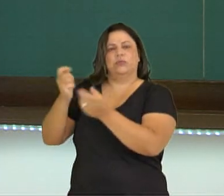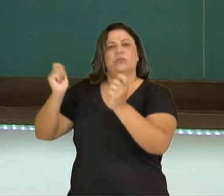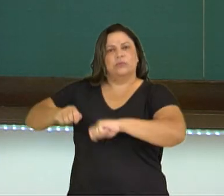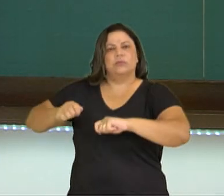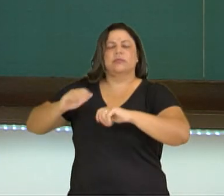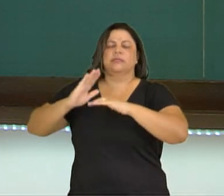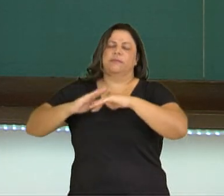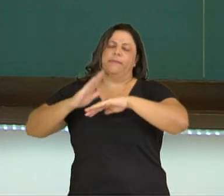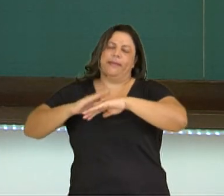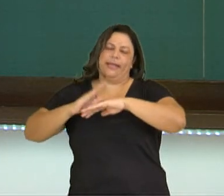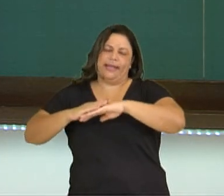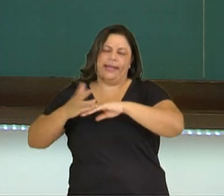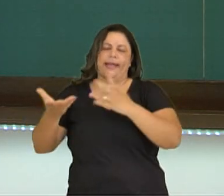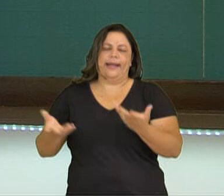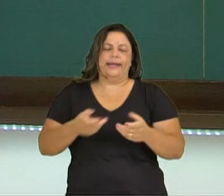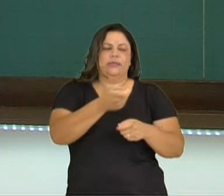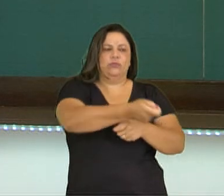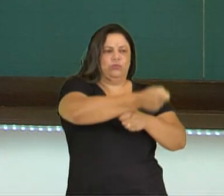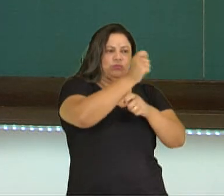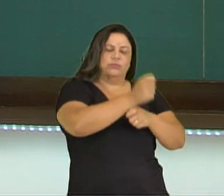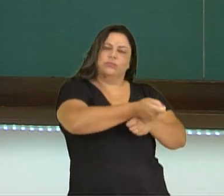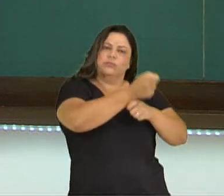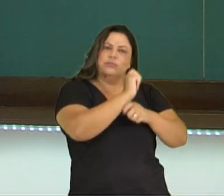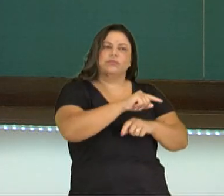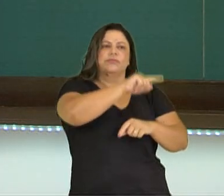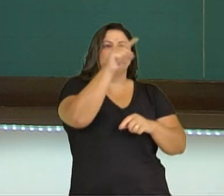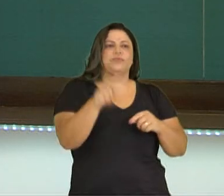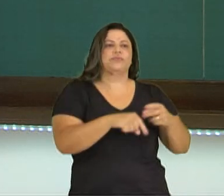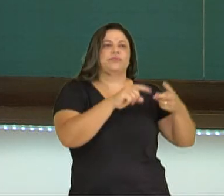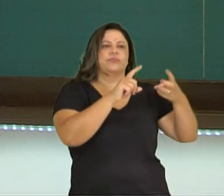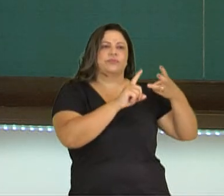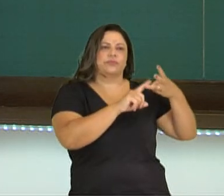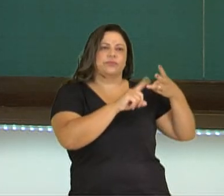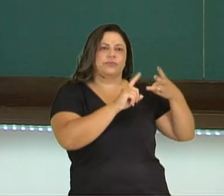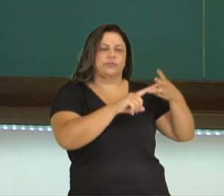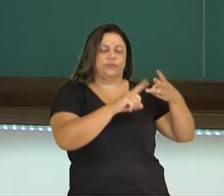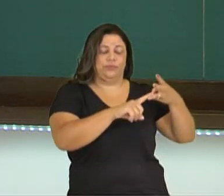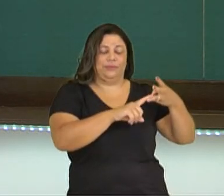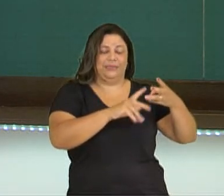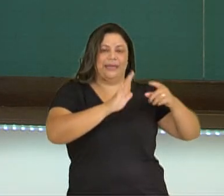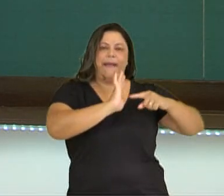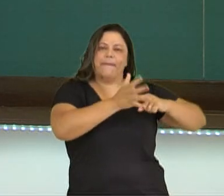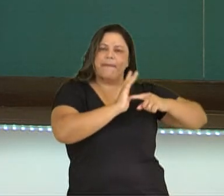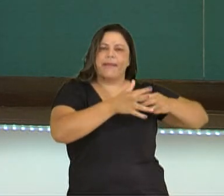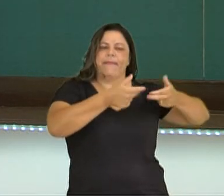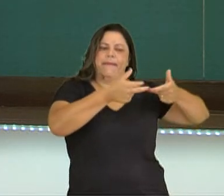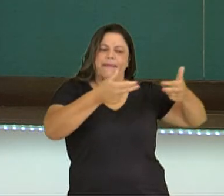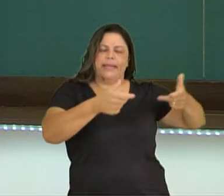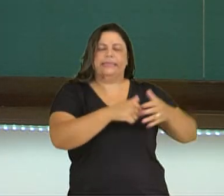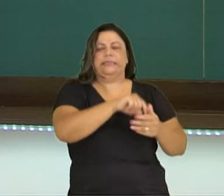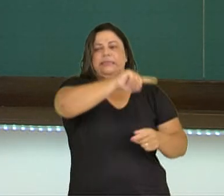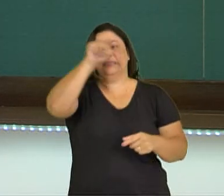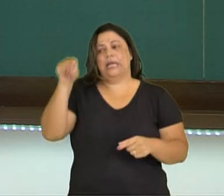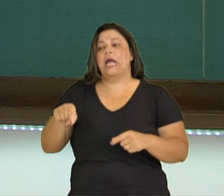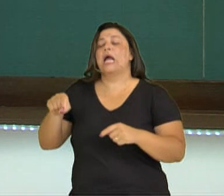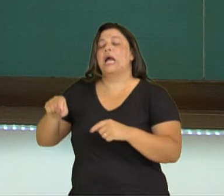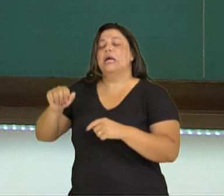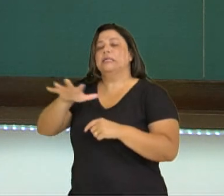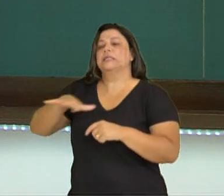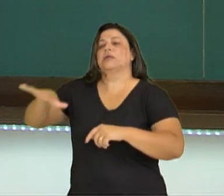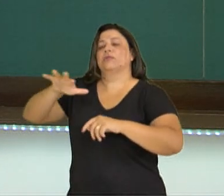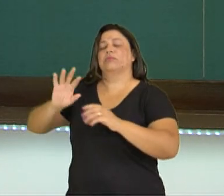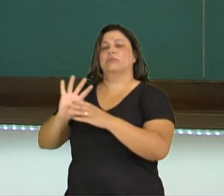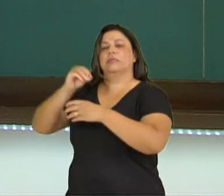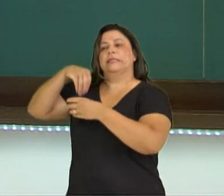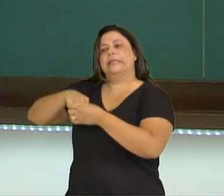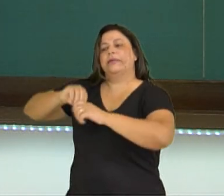dessa atividade, que é o caso do pescador. Operador de máquinas está ali no setor da indústria, ele trabalha